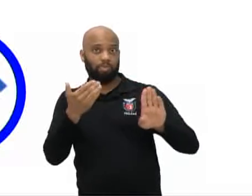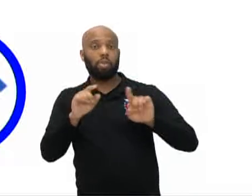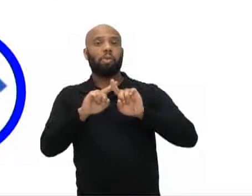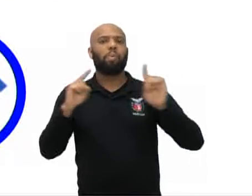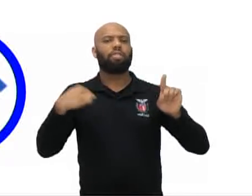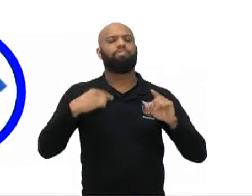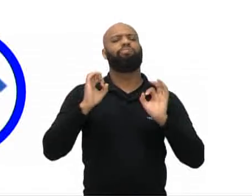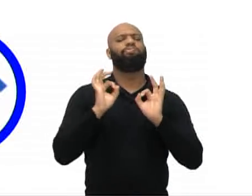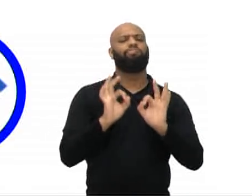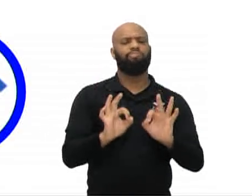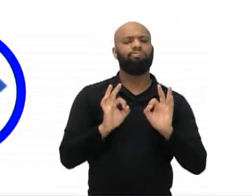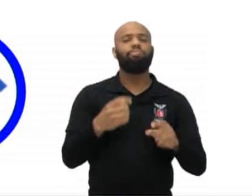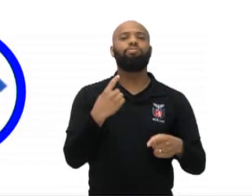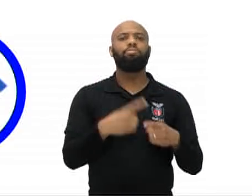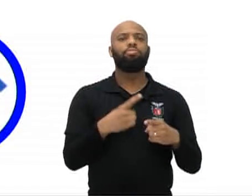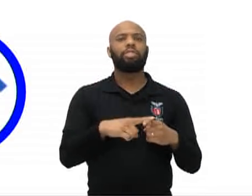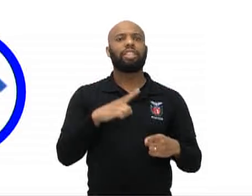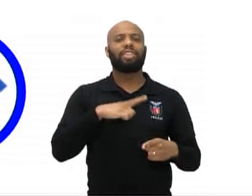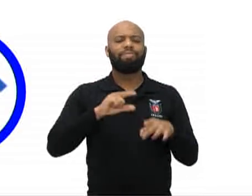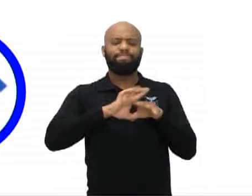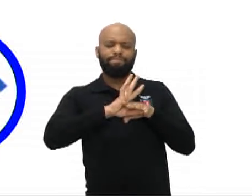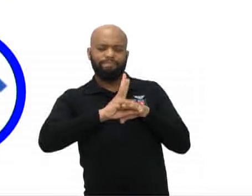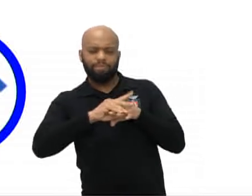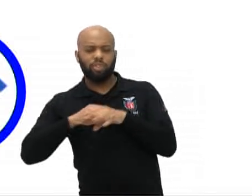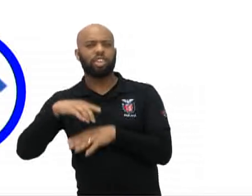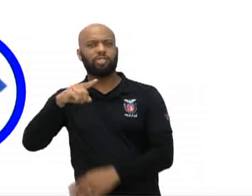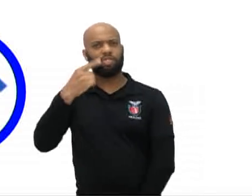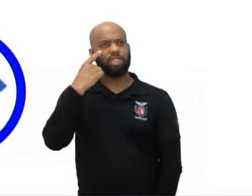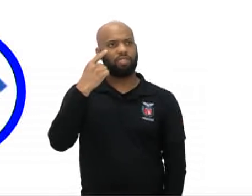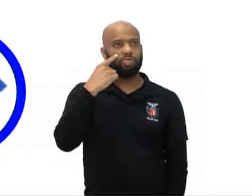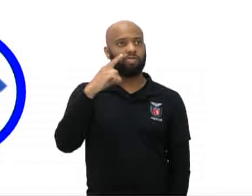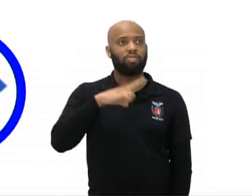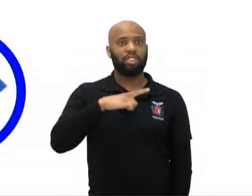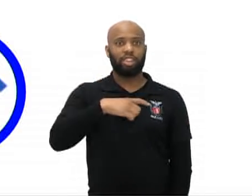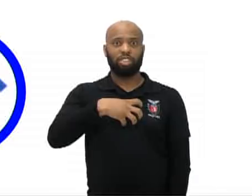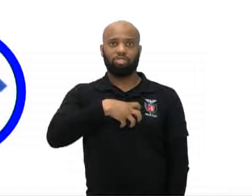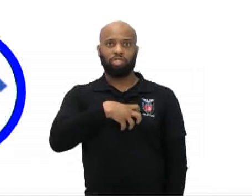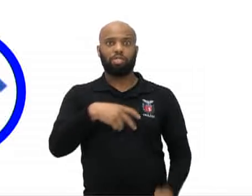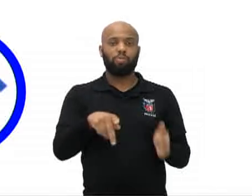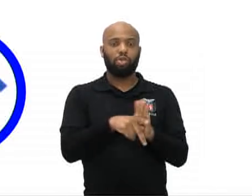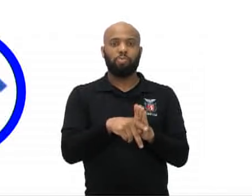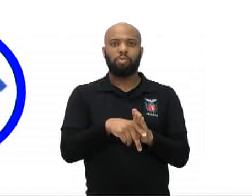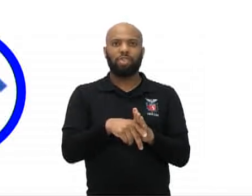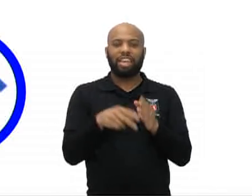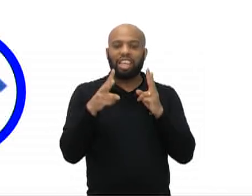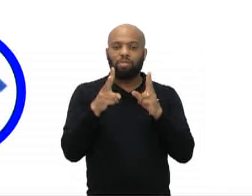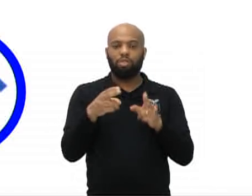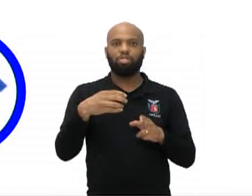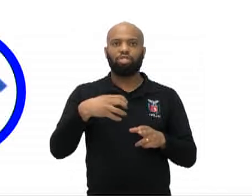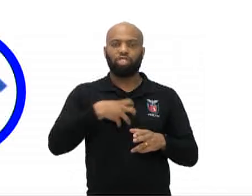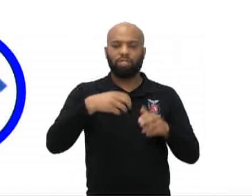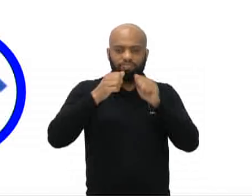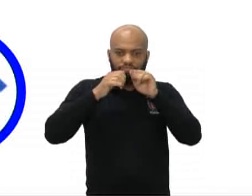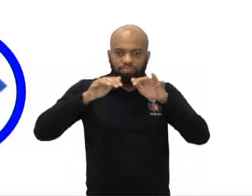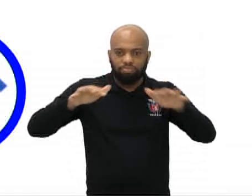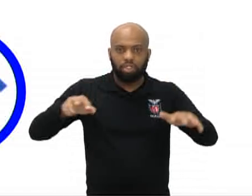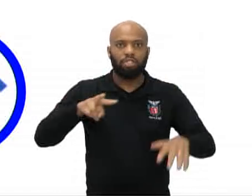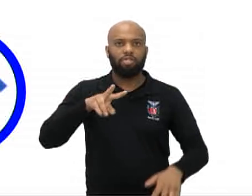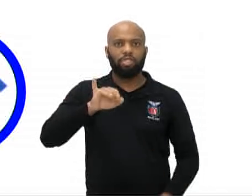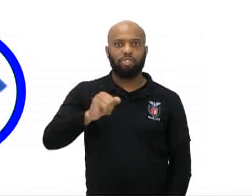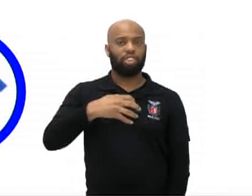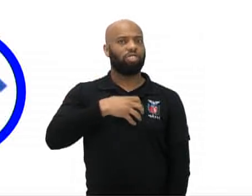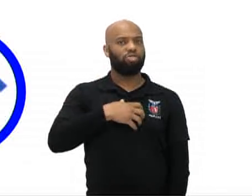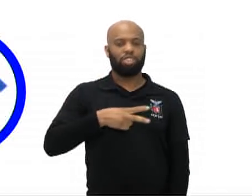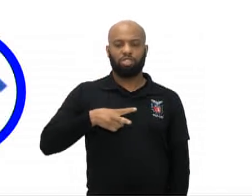tenho certeza que pela quantidade de doenças que vocês viram que têm o mesmo meio de transmissão do coronavírus, são atitudes que vão perdurar